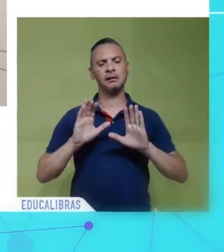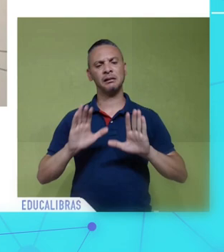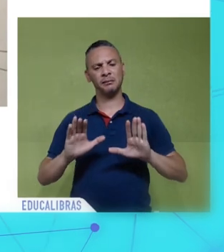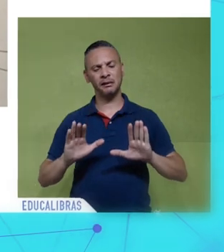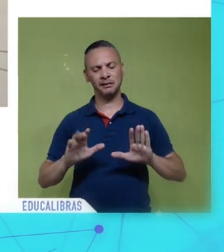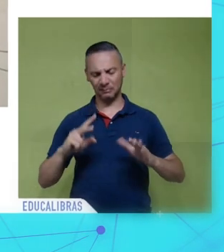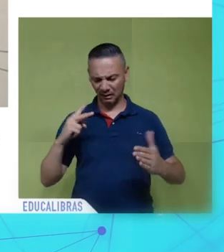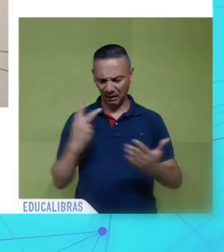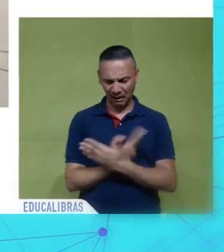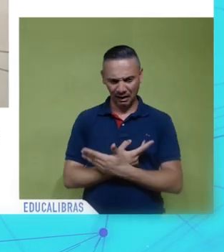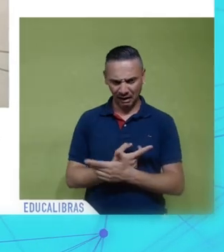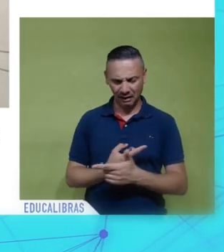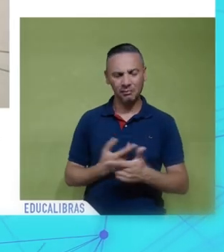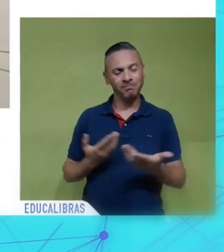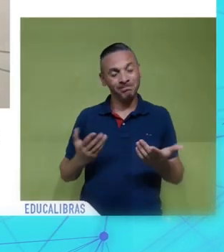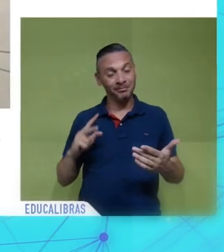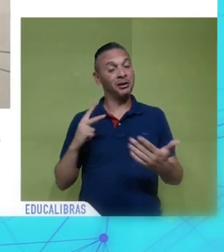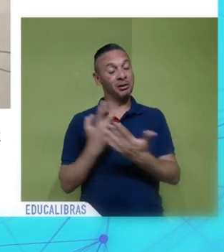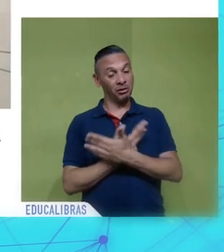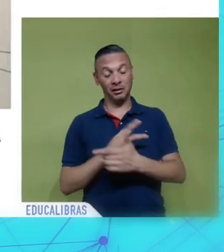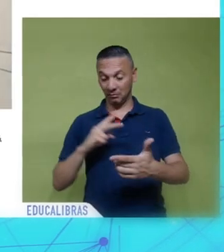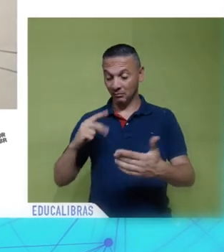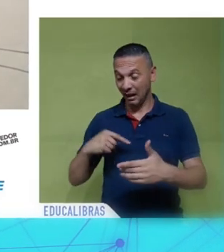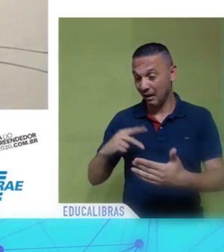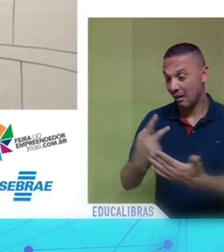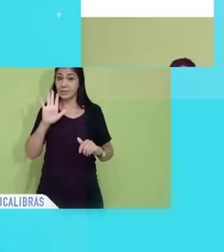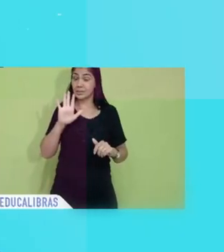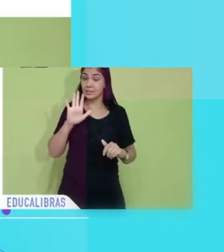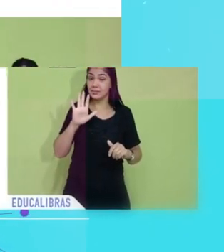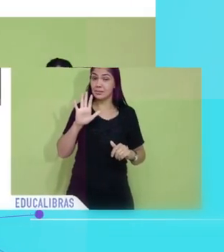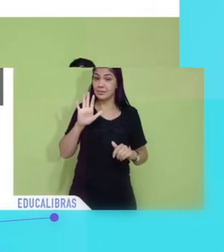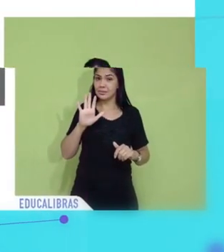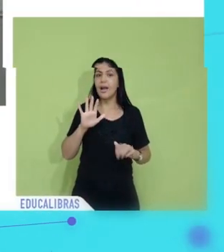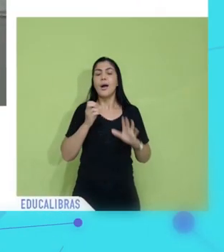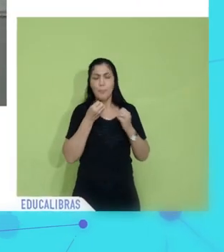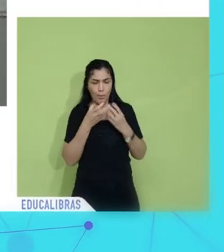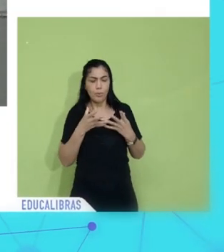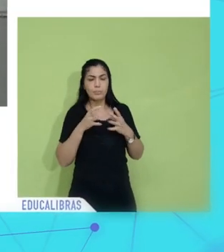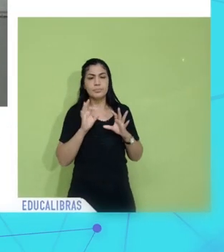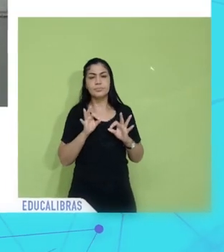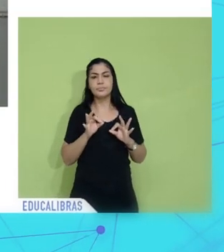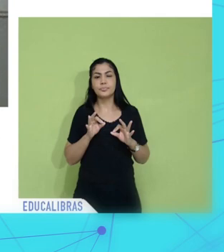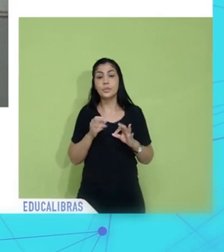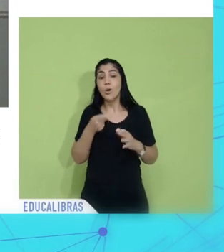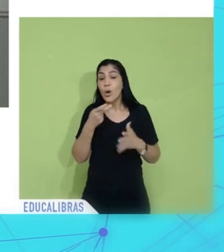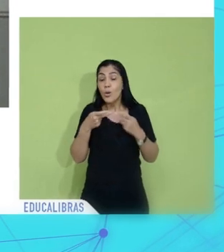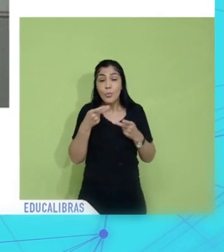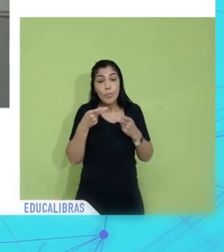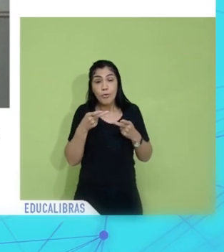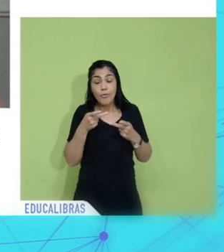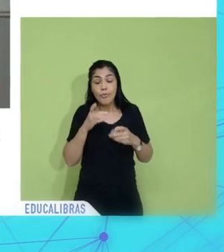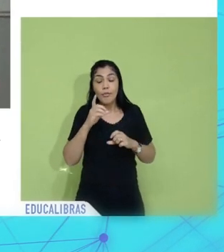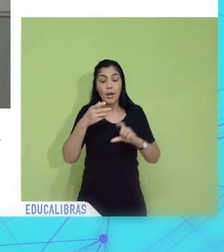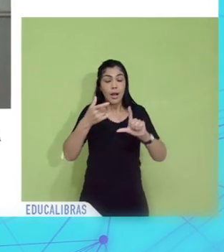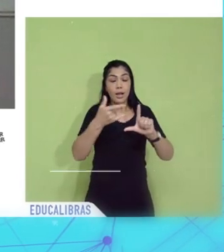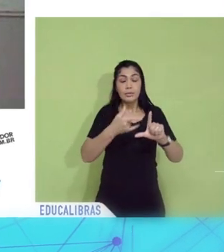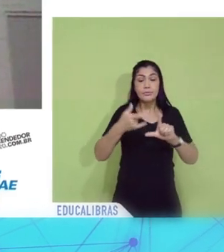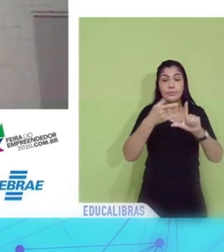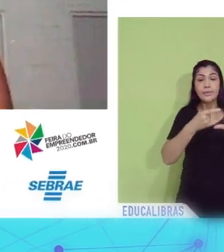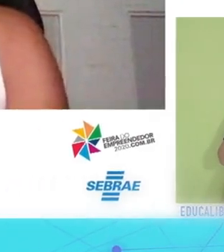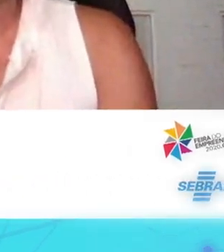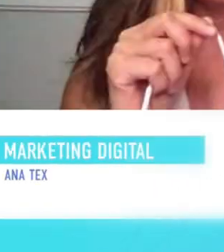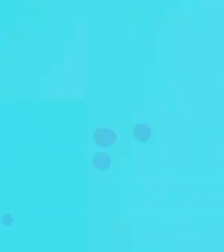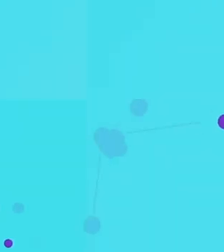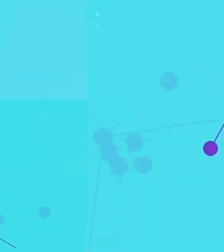errar, desde que você aprenda com o erro e desde que você erre cedo. Então eu vou falar de como trabalhar online em